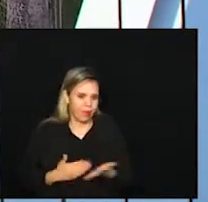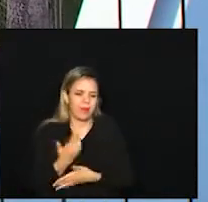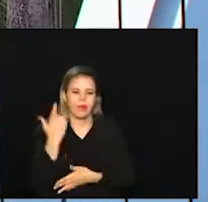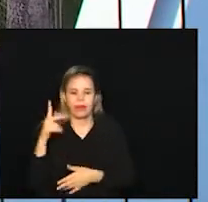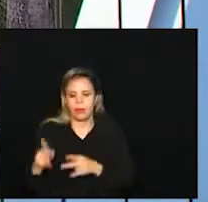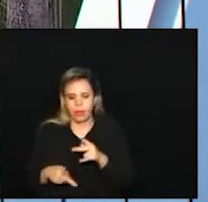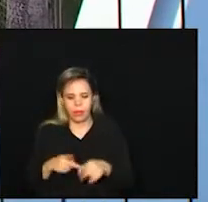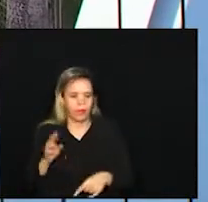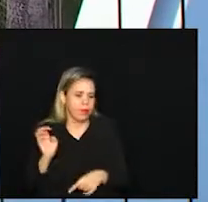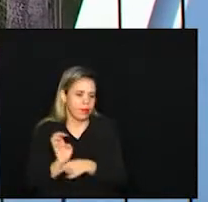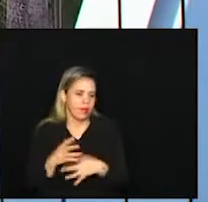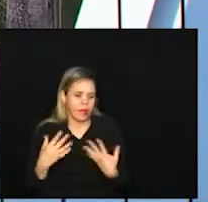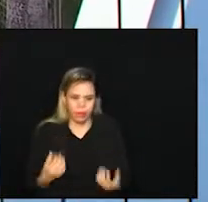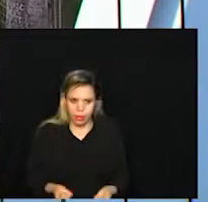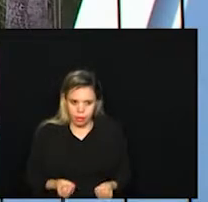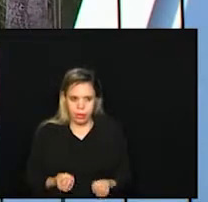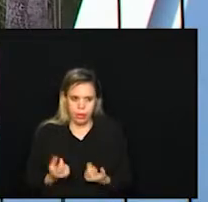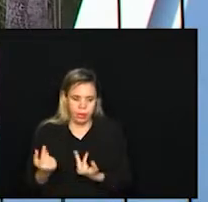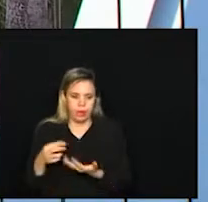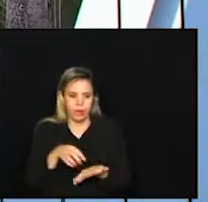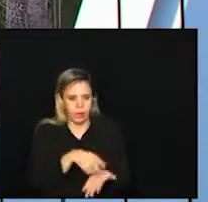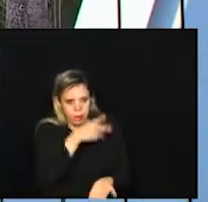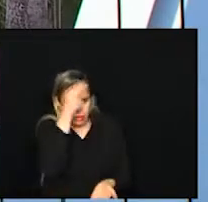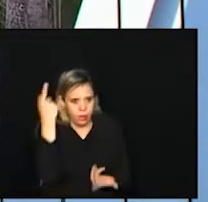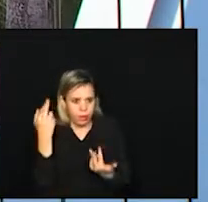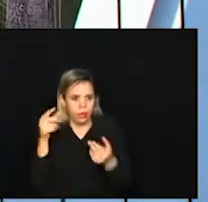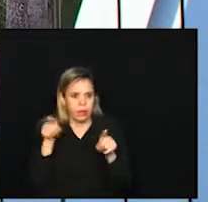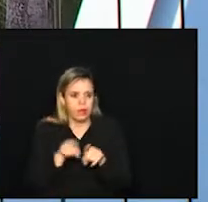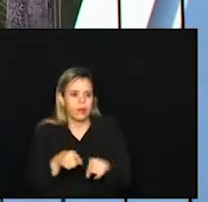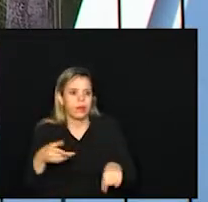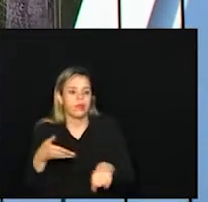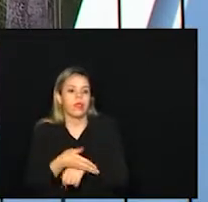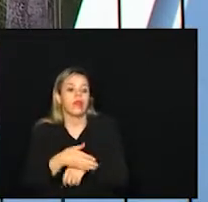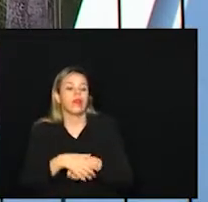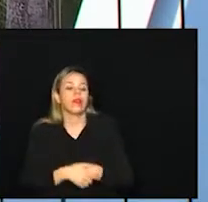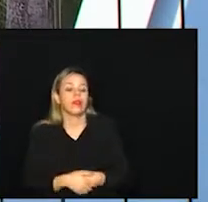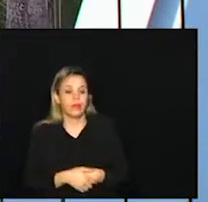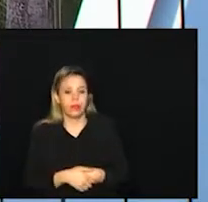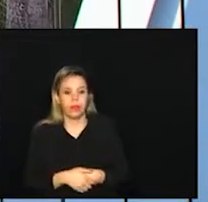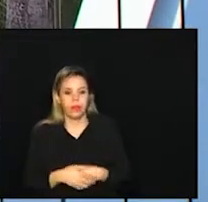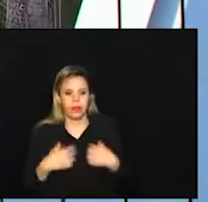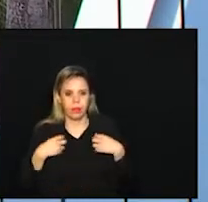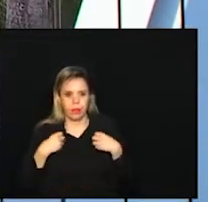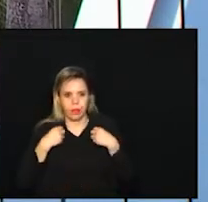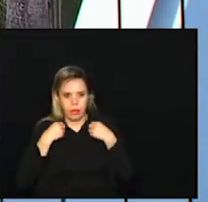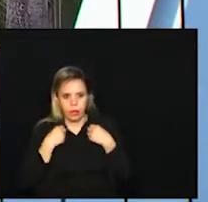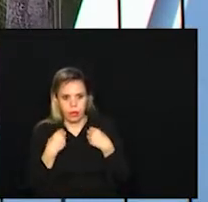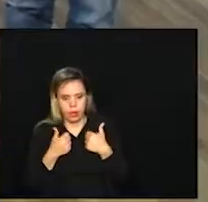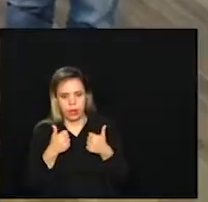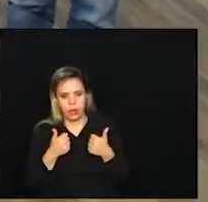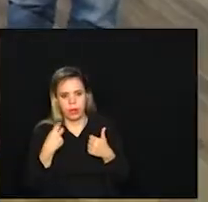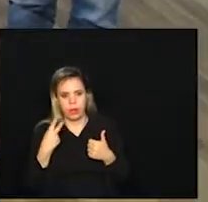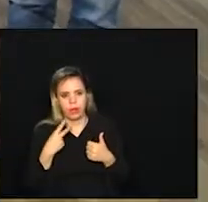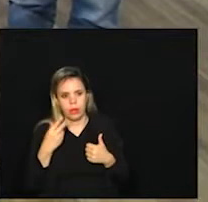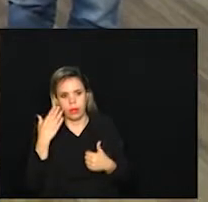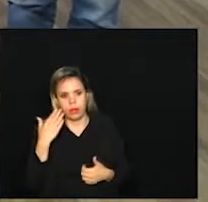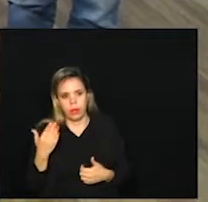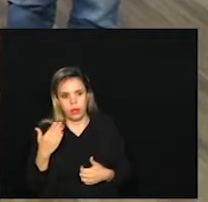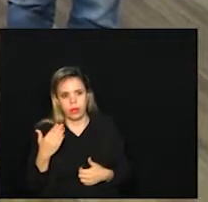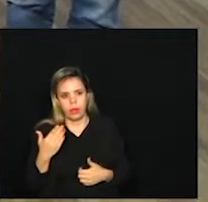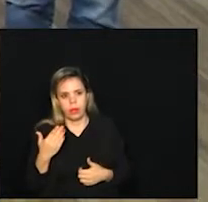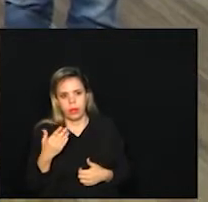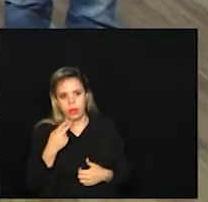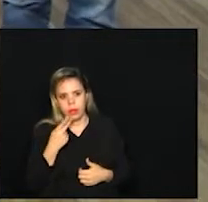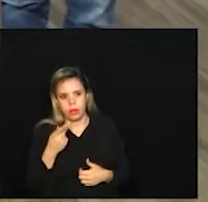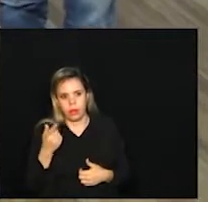outros entes assim da dos órgãos públicos estejam entrando nesse debate é bem Vereador obrigado e